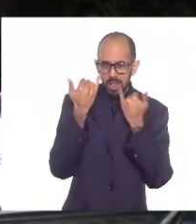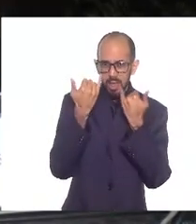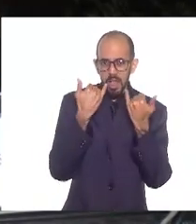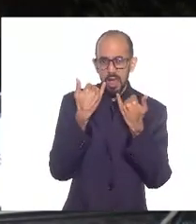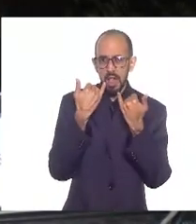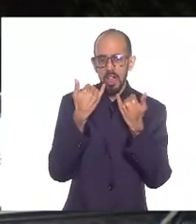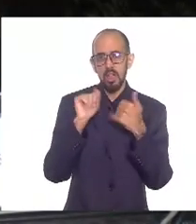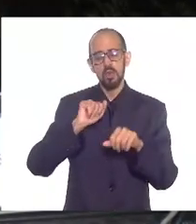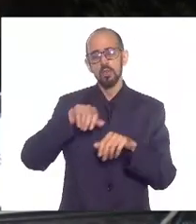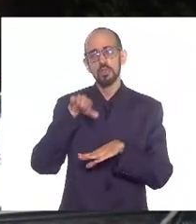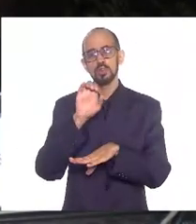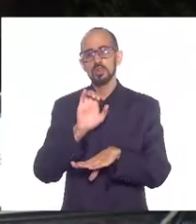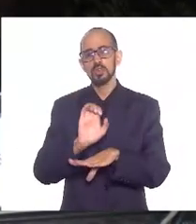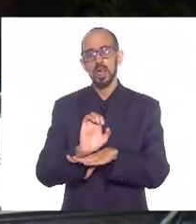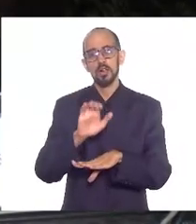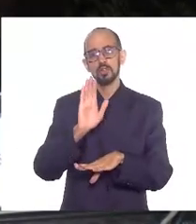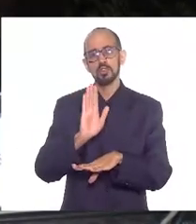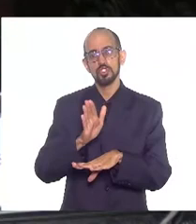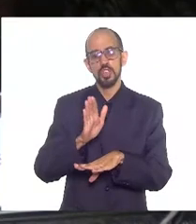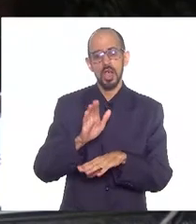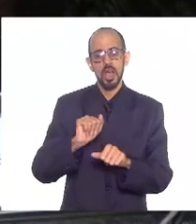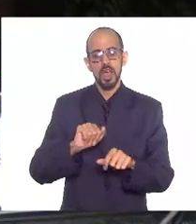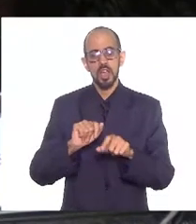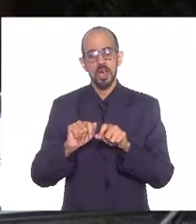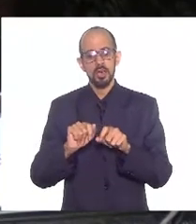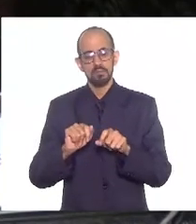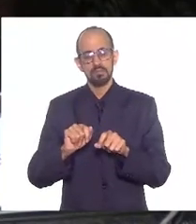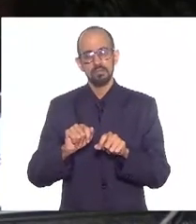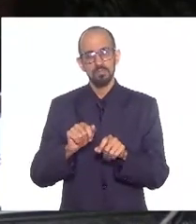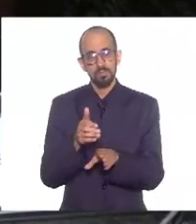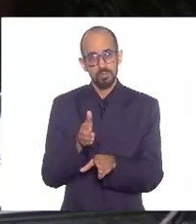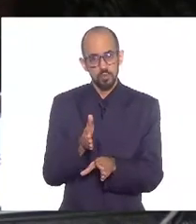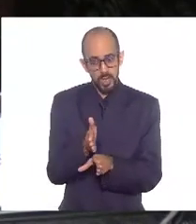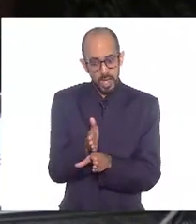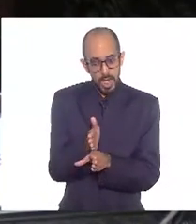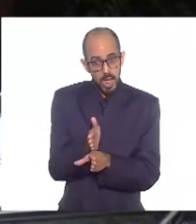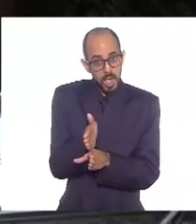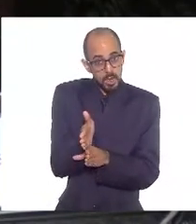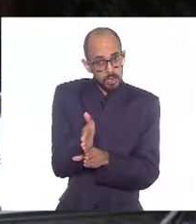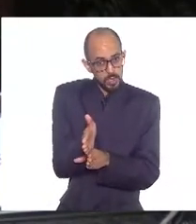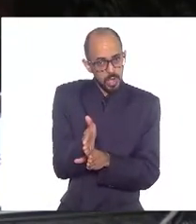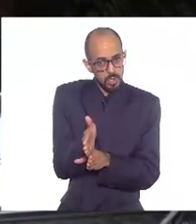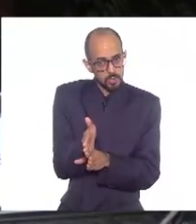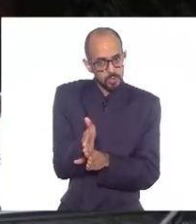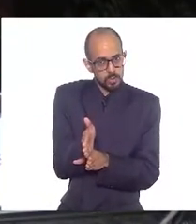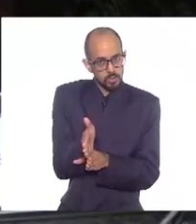foi muito alinhado e já houve um alinhamento grande no passado,